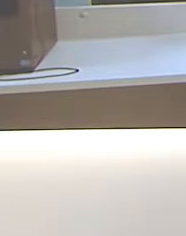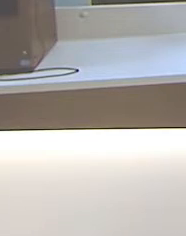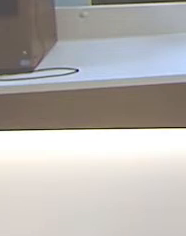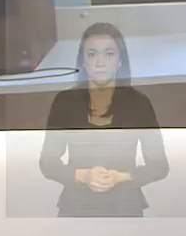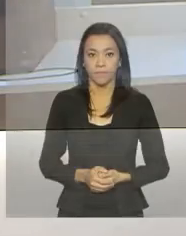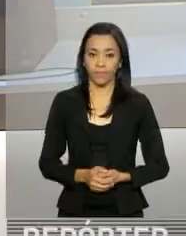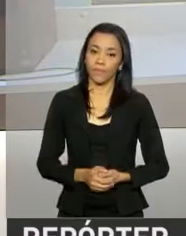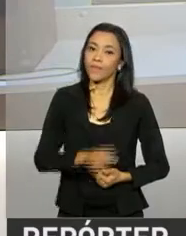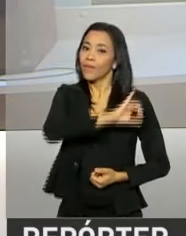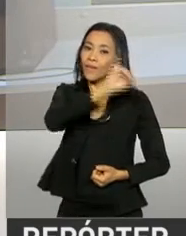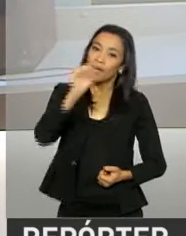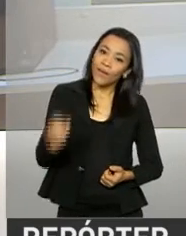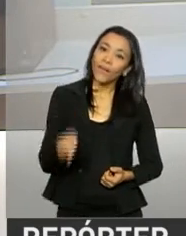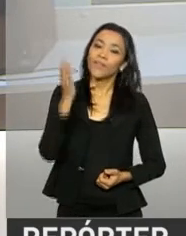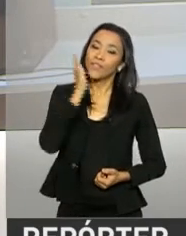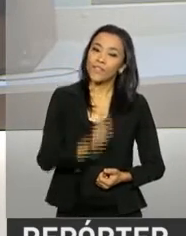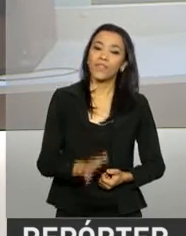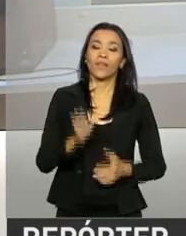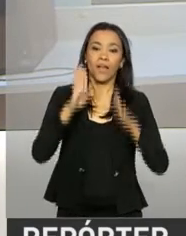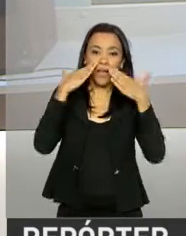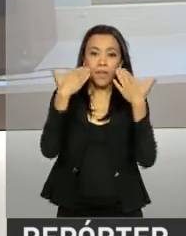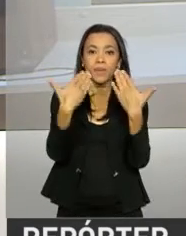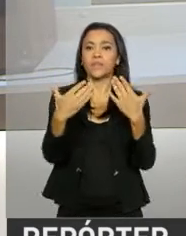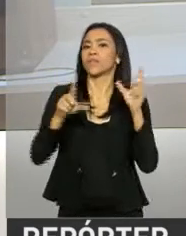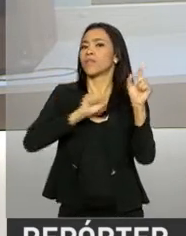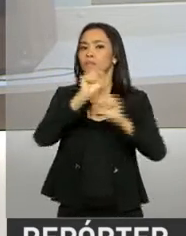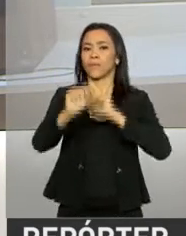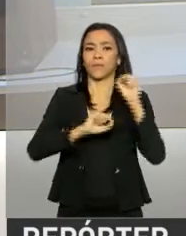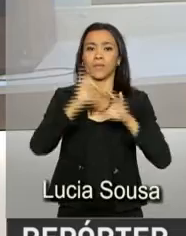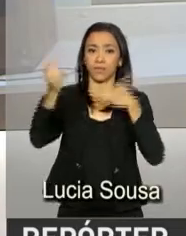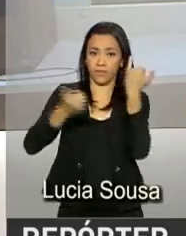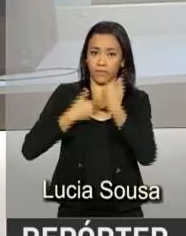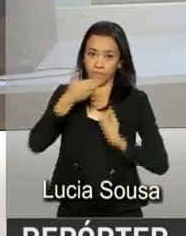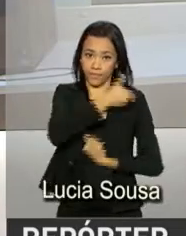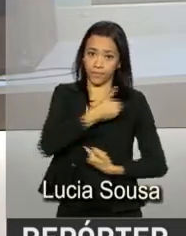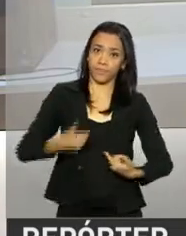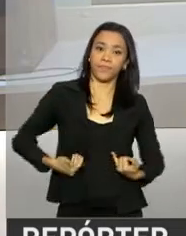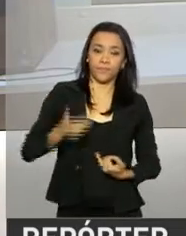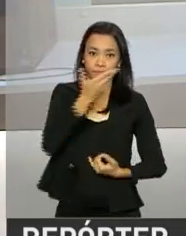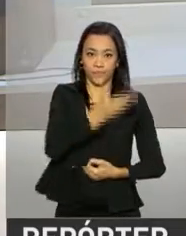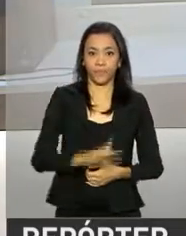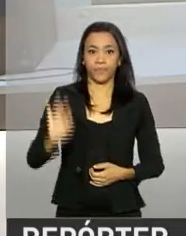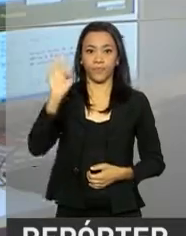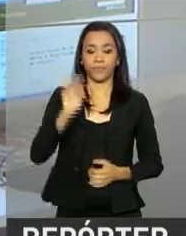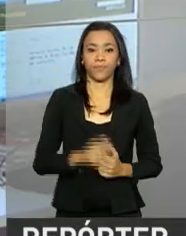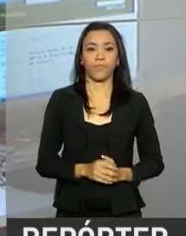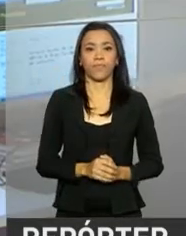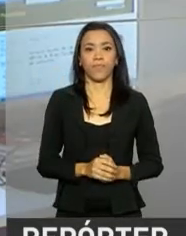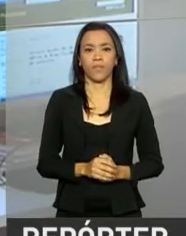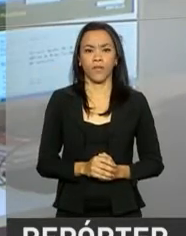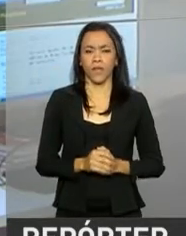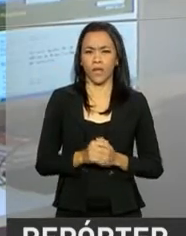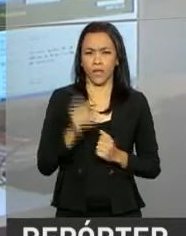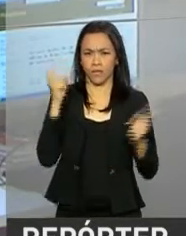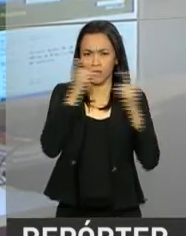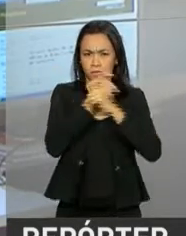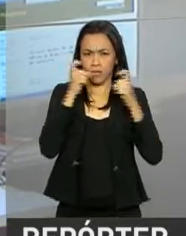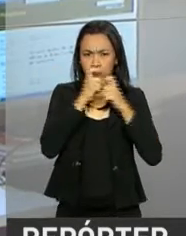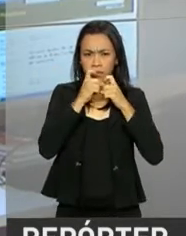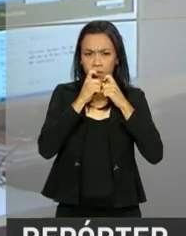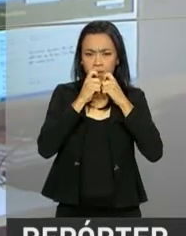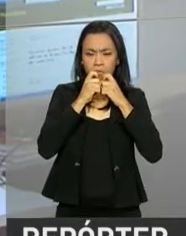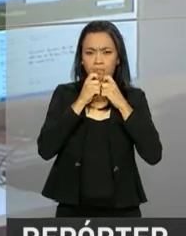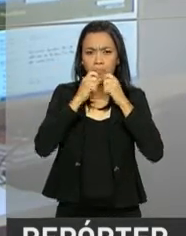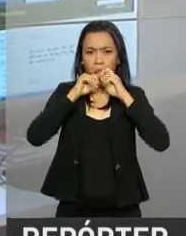olá estamos de volta com repórter nbr e as notícias do governo federal diante de boatos em relação